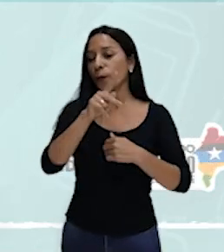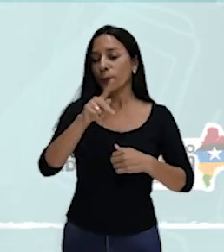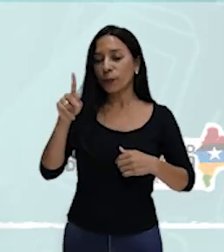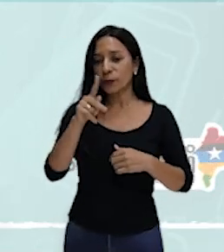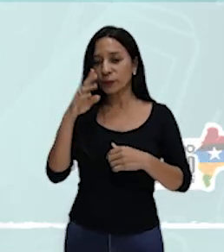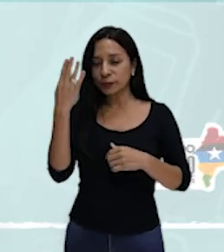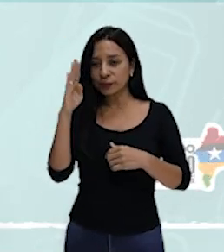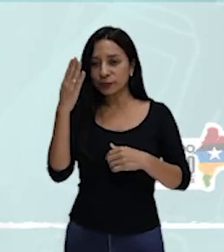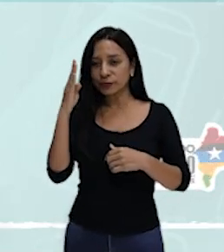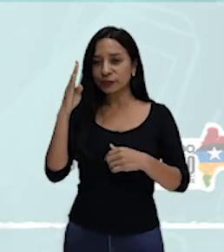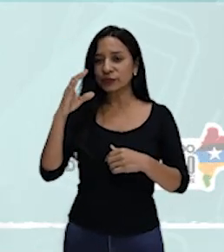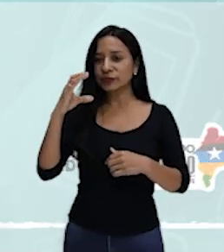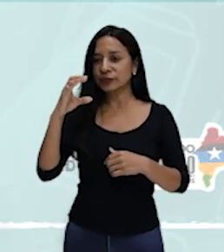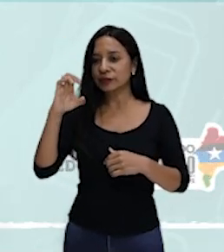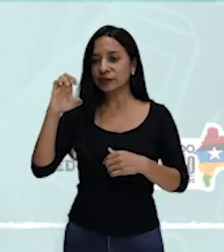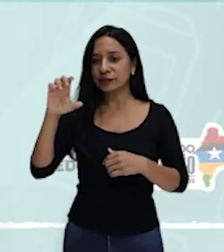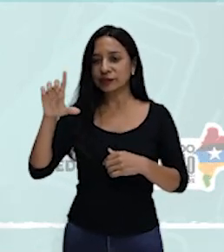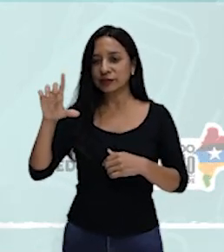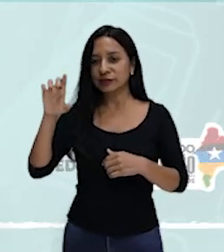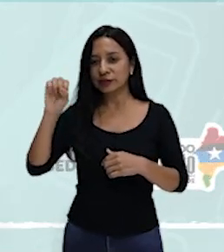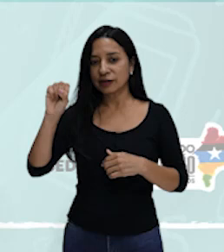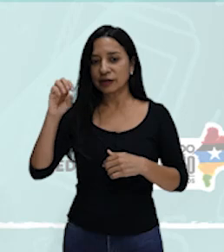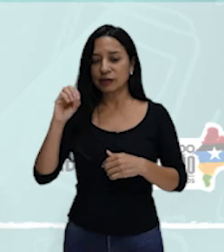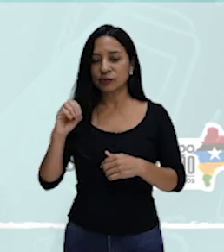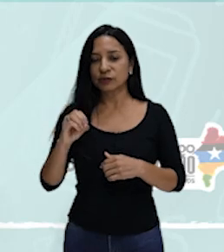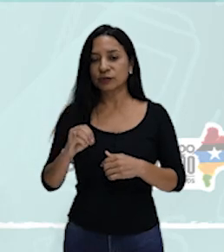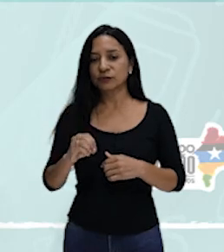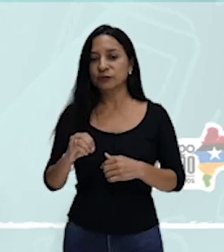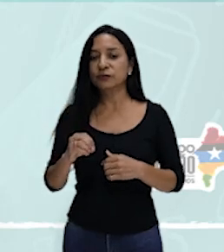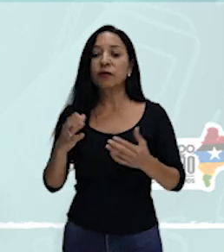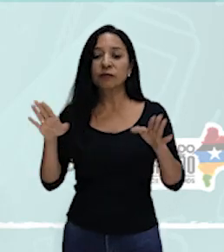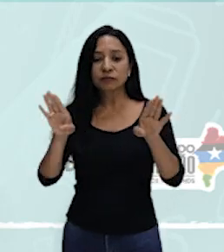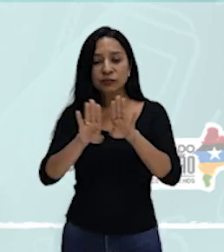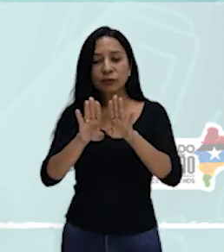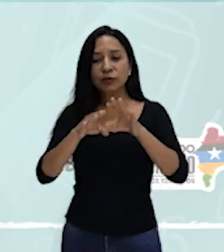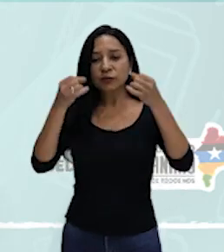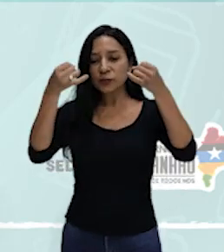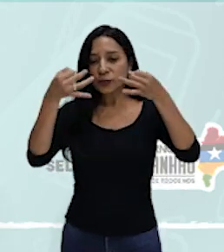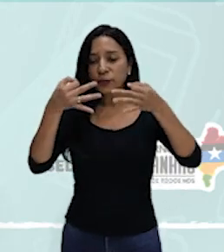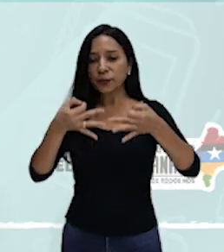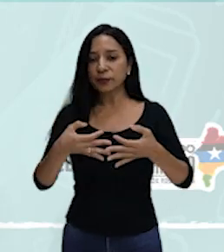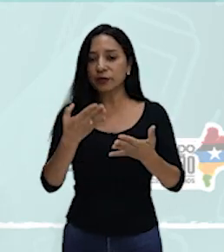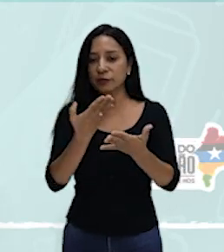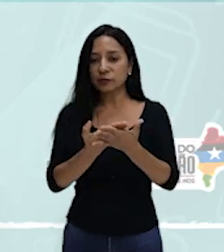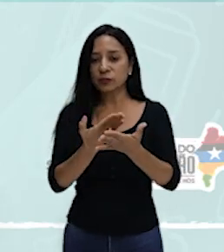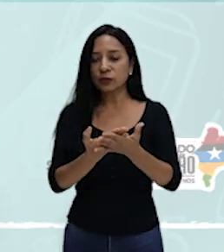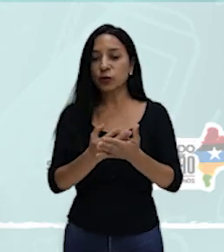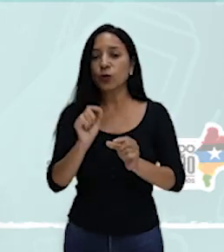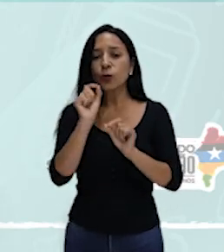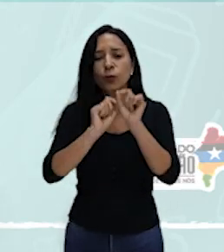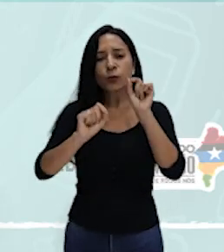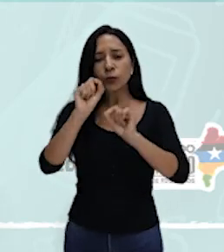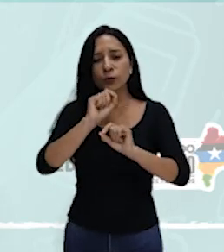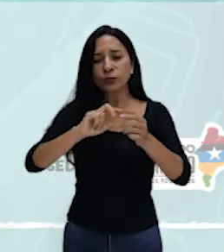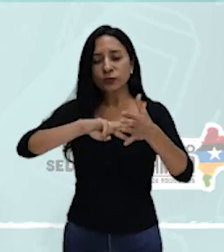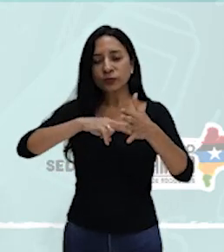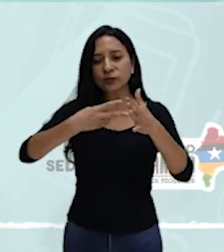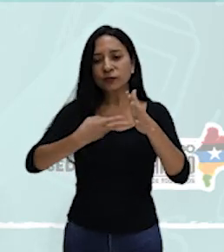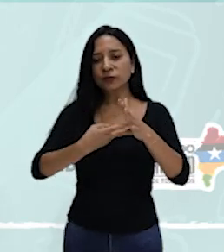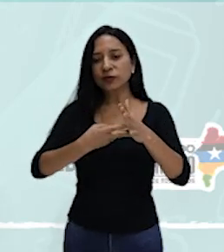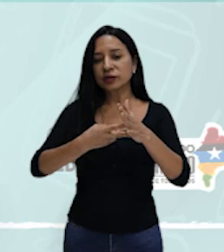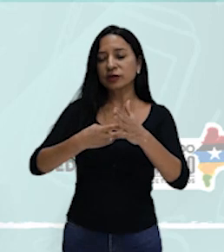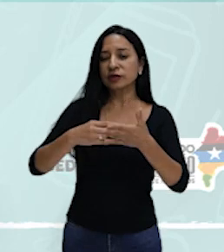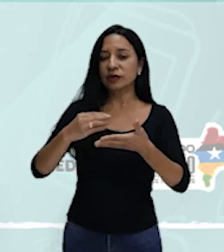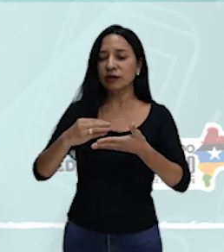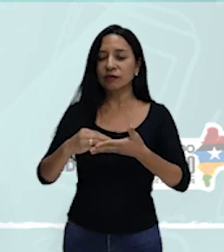Ramos, e nessa aula, pessoal, nós vamos ainda explicar um pouco sobre o que é desenvolvimento sustentável. A gente vai